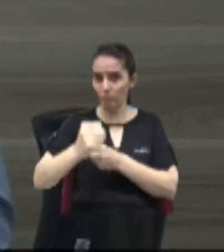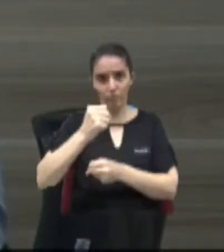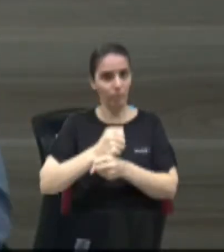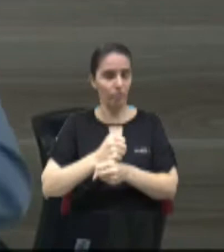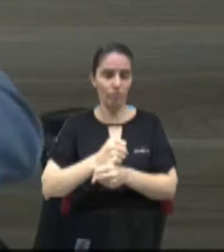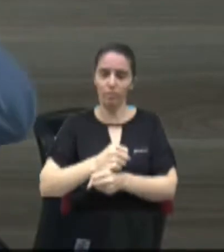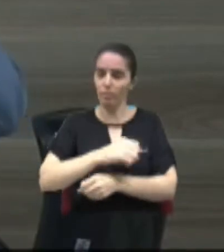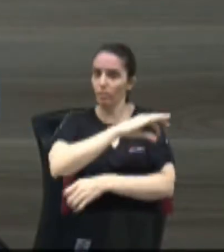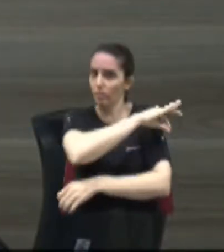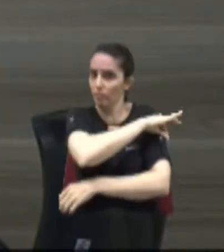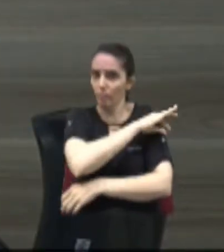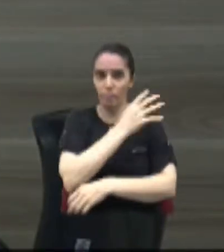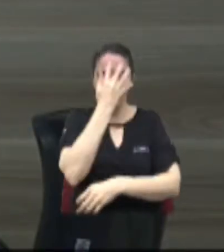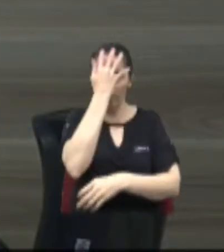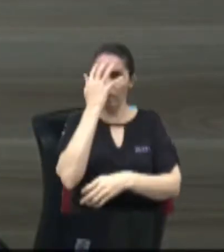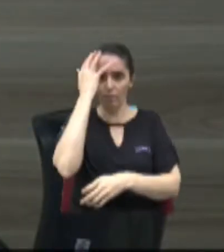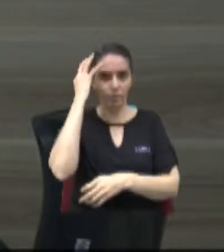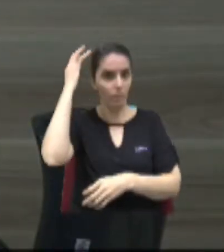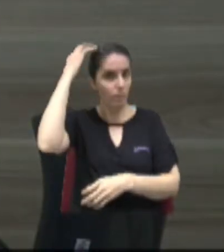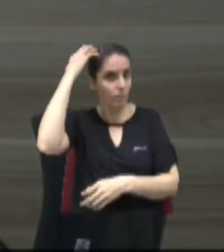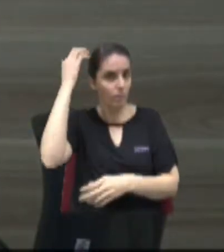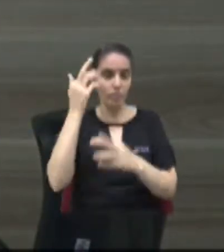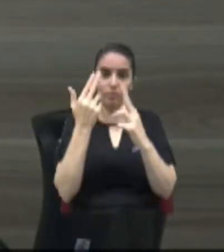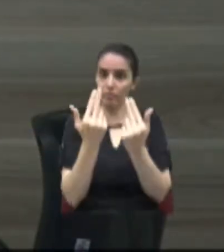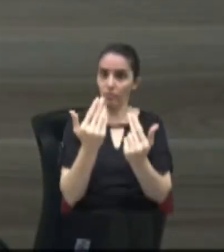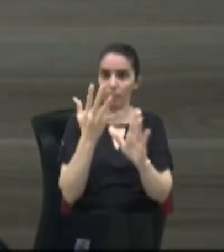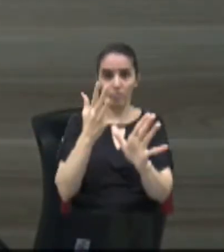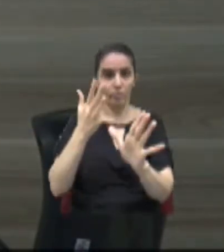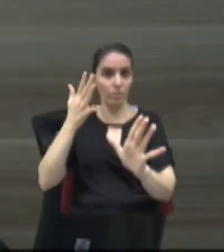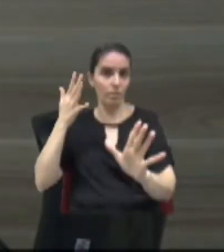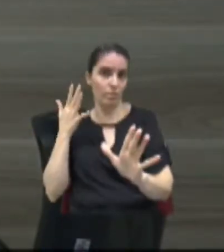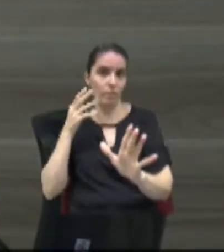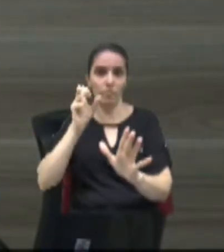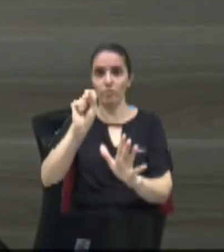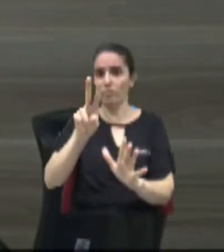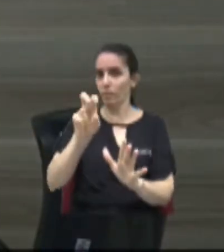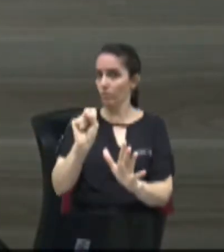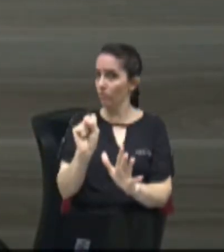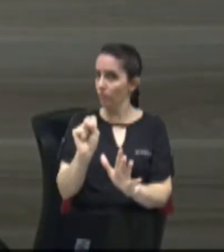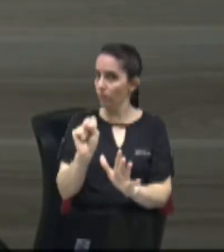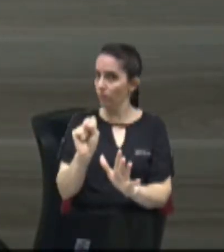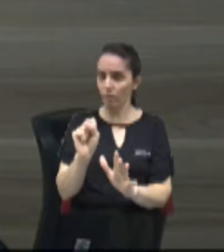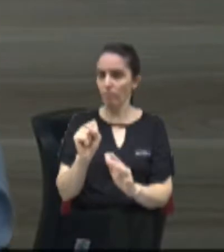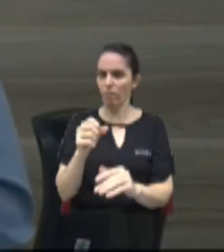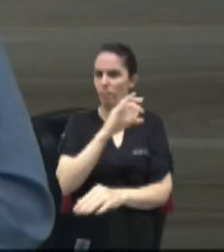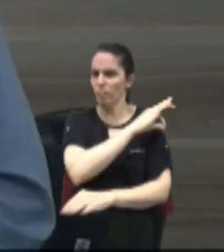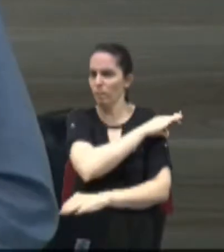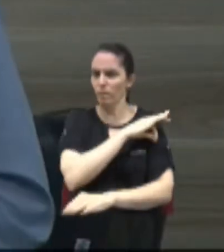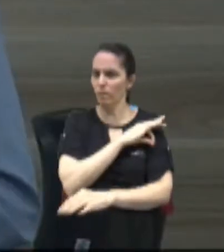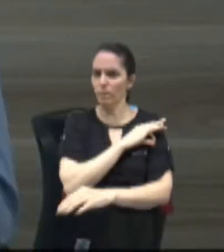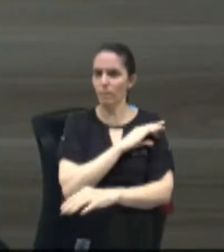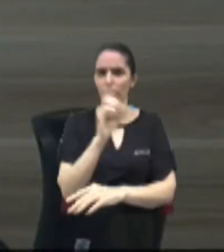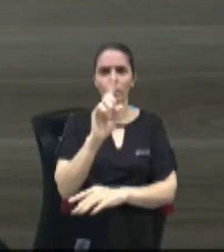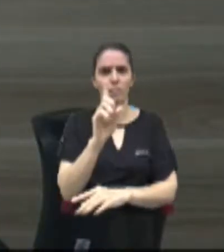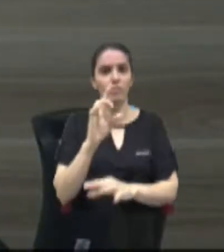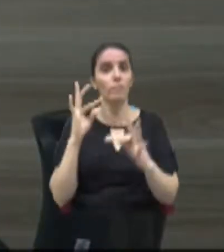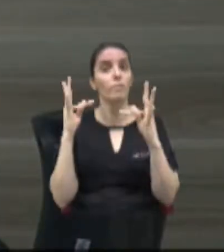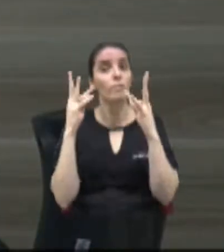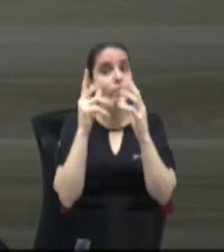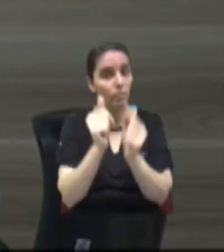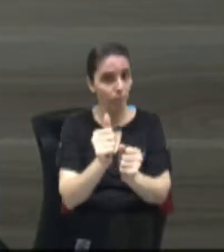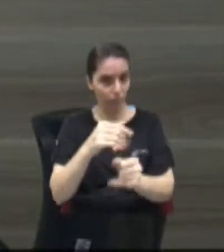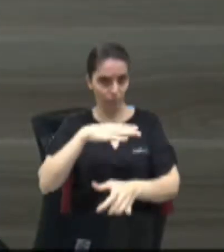São as pessoas que ficam mais expostas à doença. Então, não é simplesmente a casa, dar uma casa.